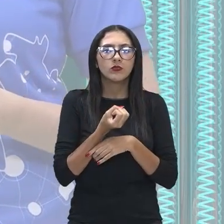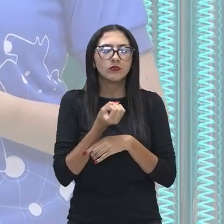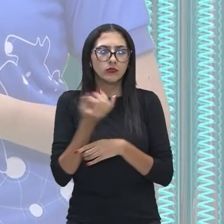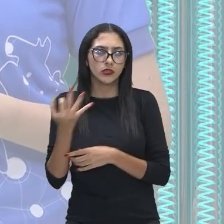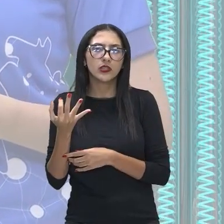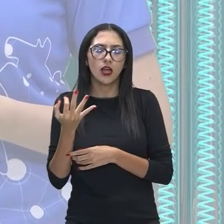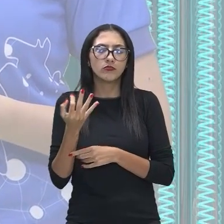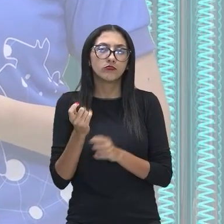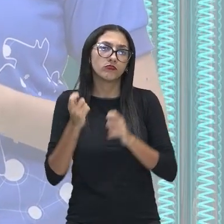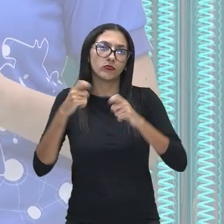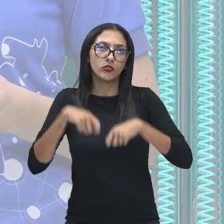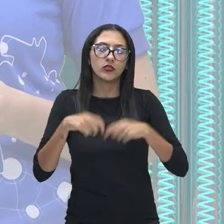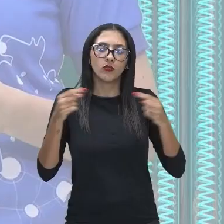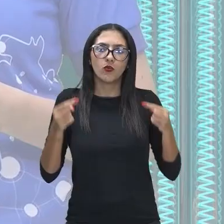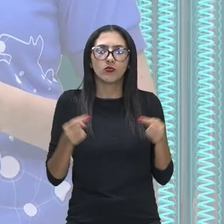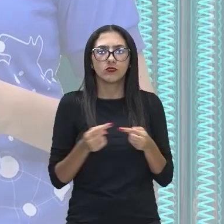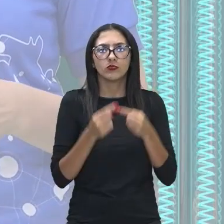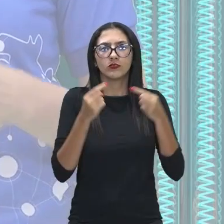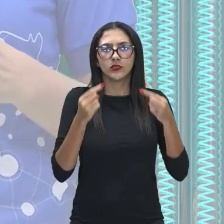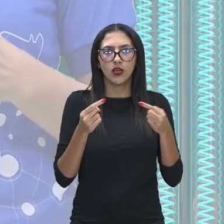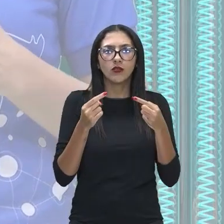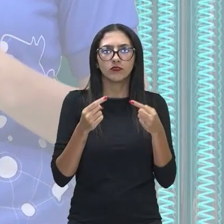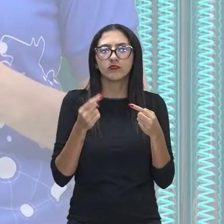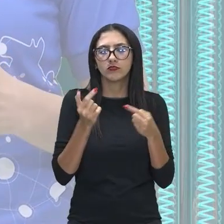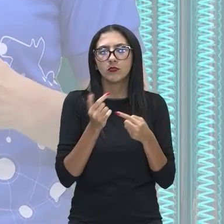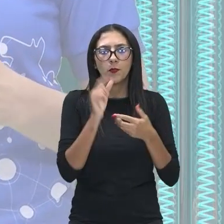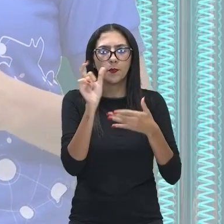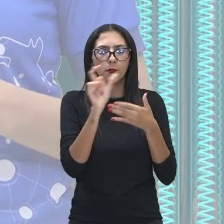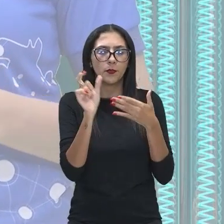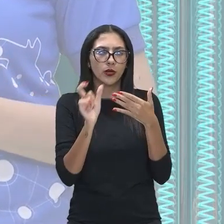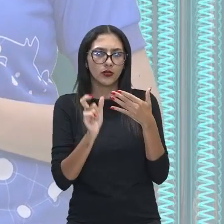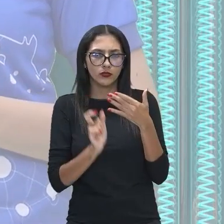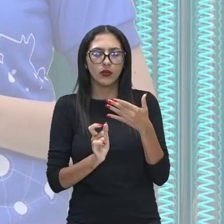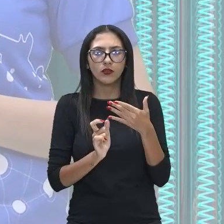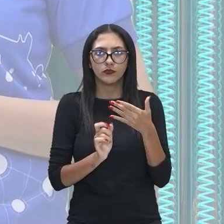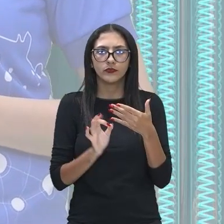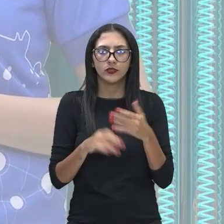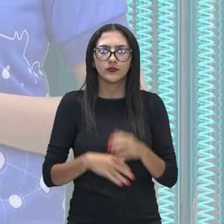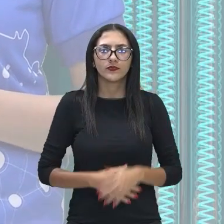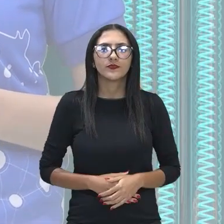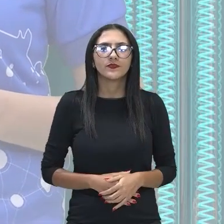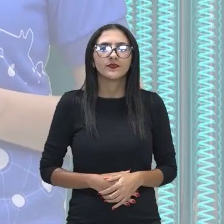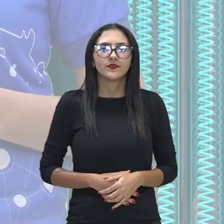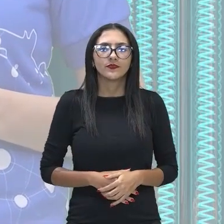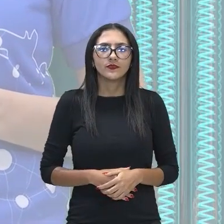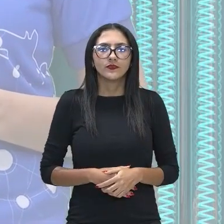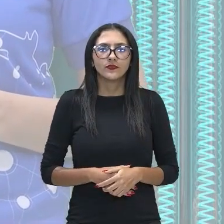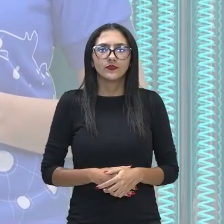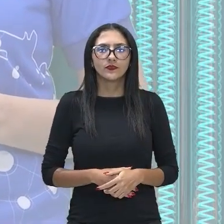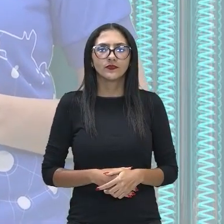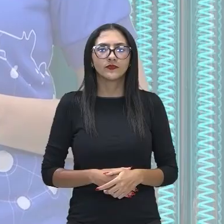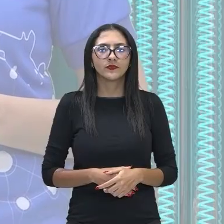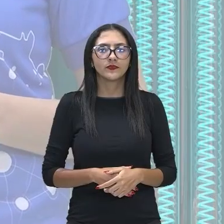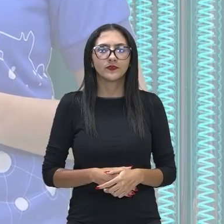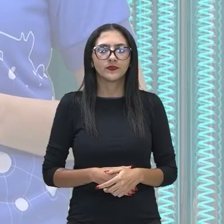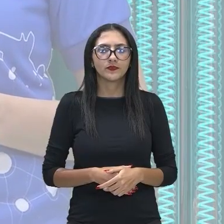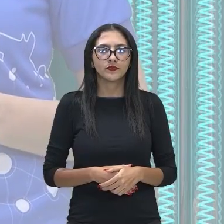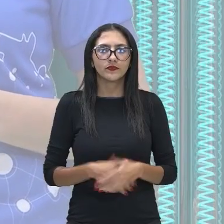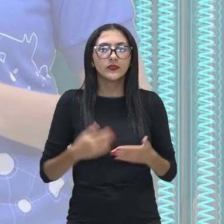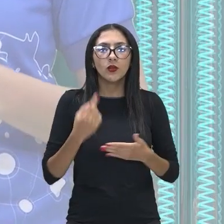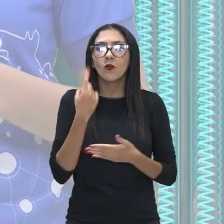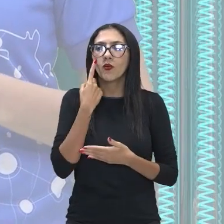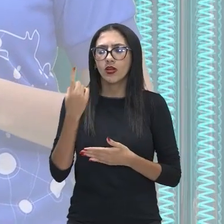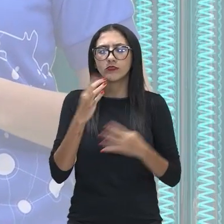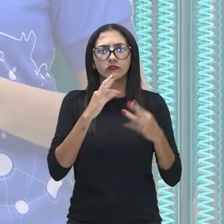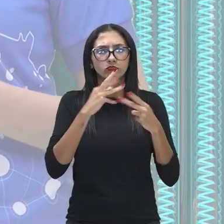fazer aquela contabilidade daquelas palavras que a gente não costuma contar, ok? Então, essas são as expressões,